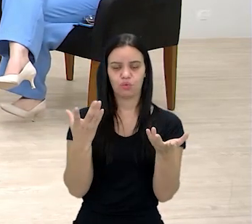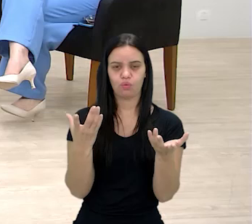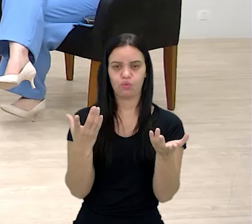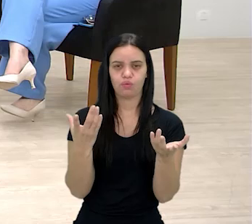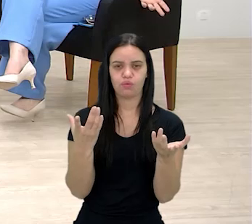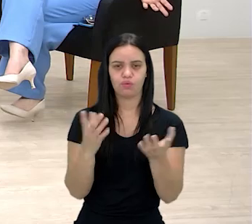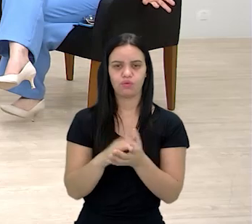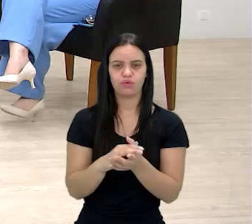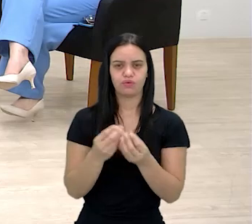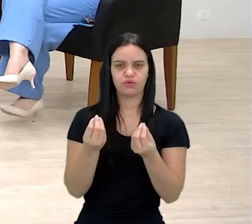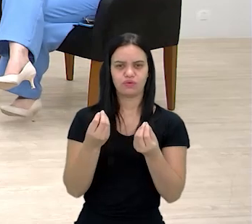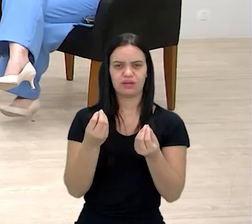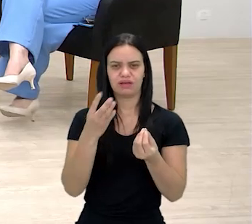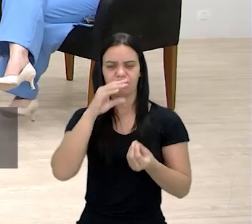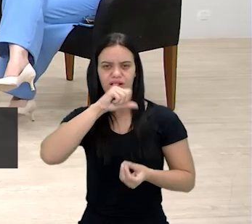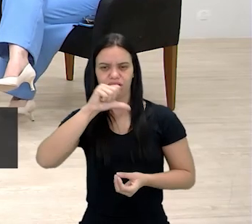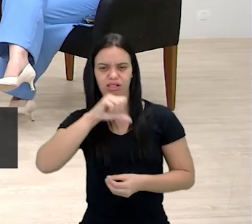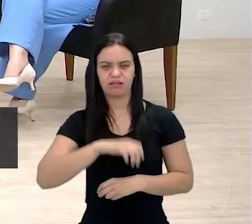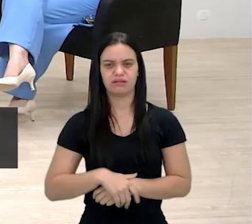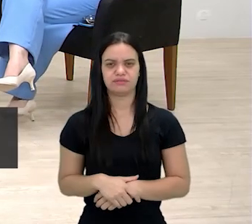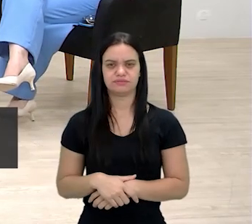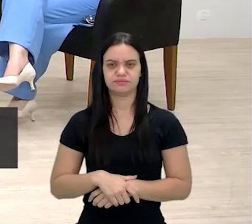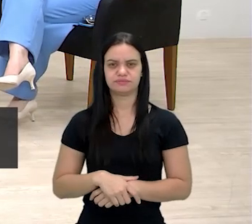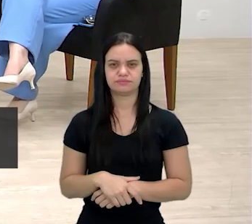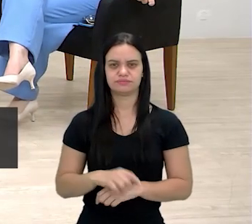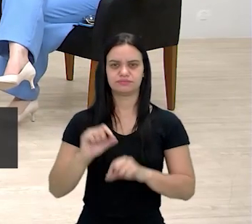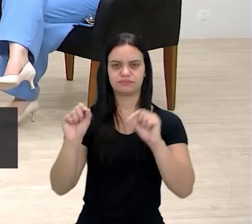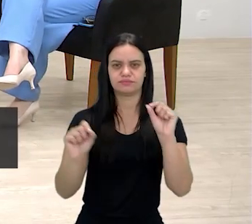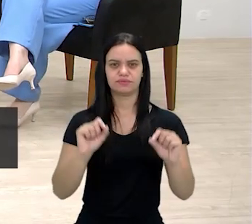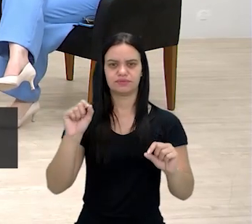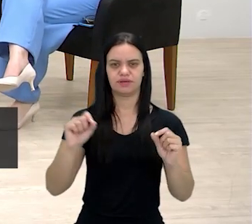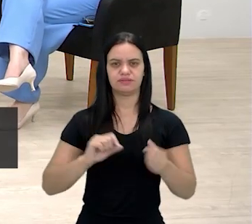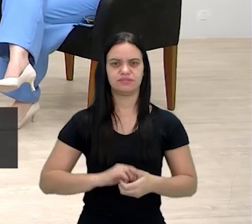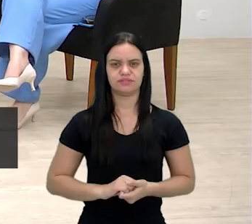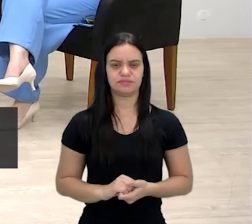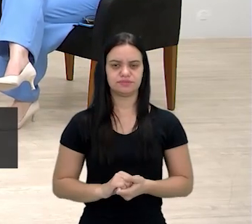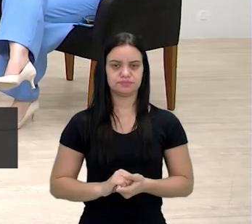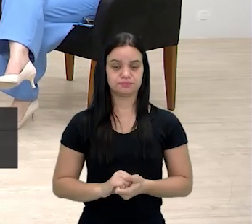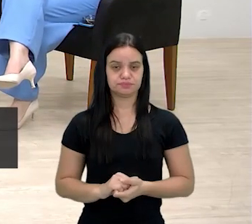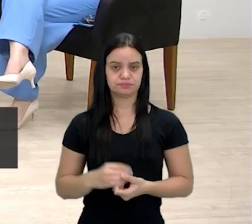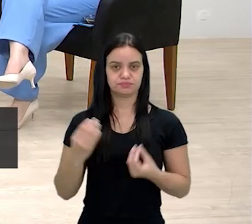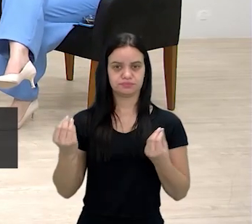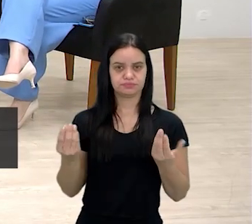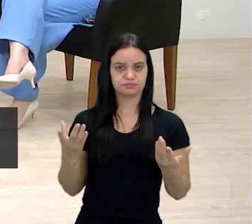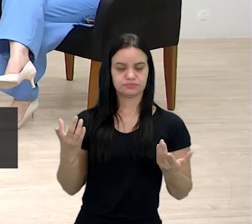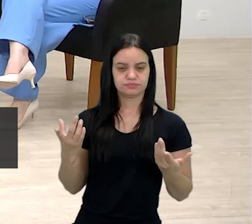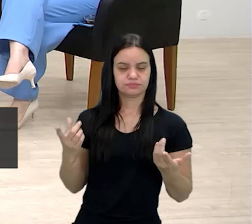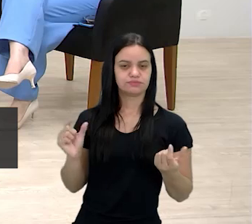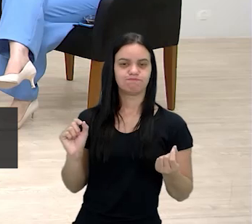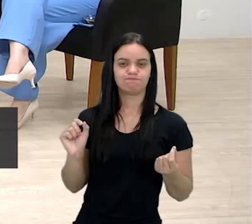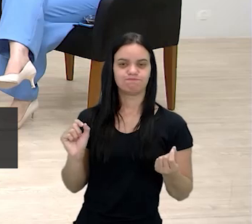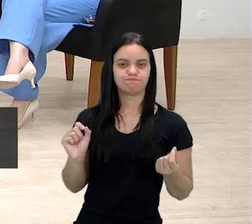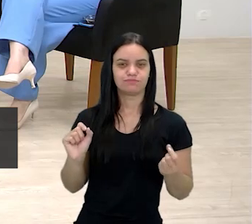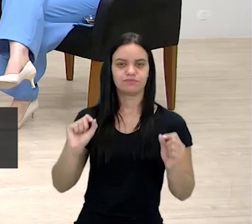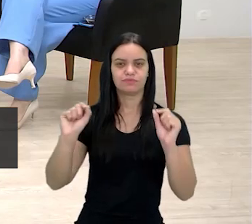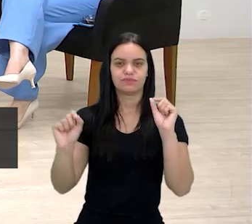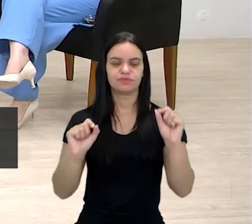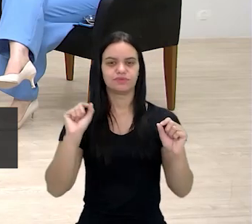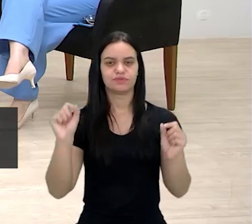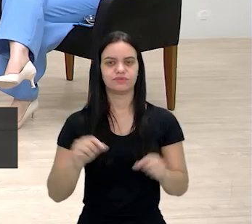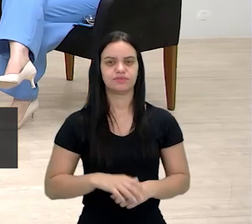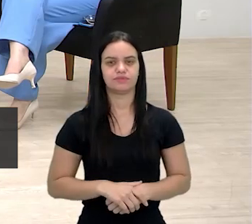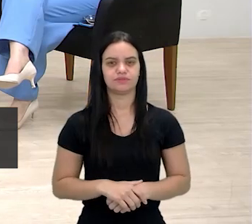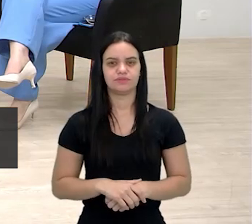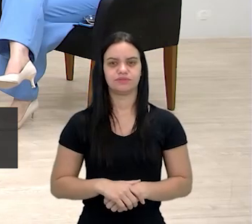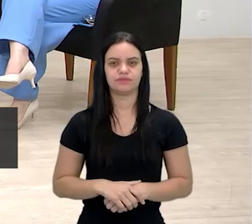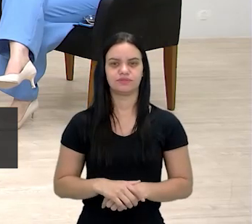muito insípido. É uma bebida assim que não fica boa, né, Bessani? Quando a água que é tão importante para matar uma